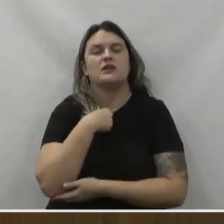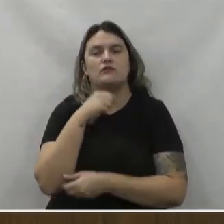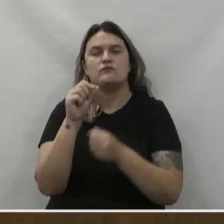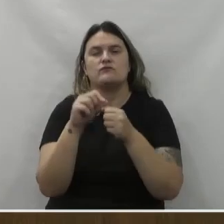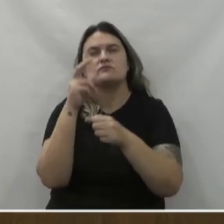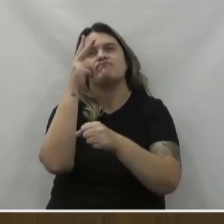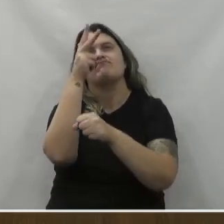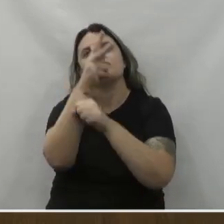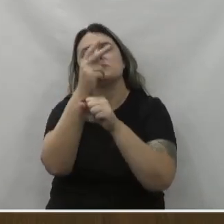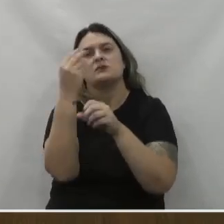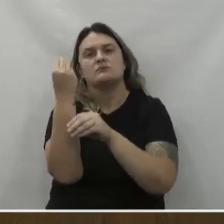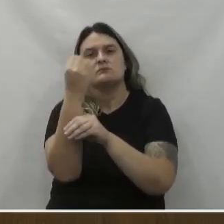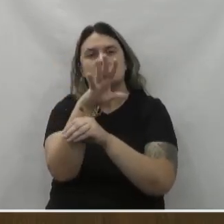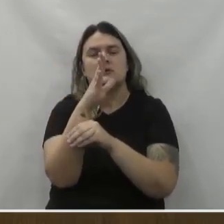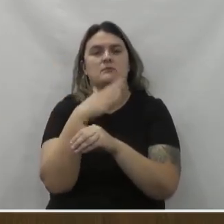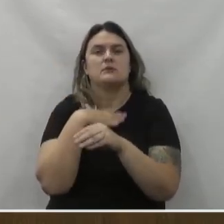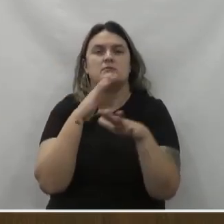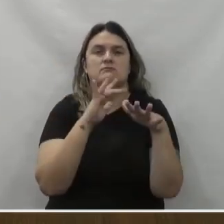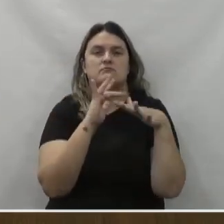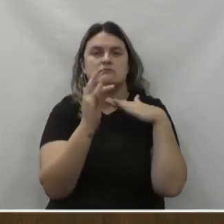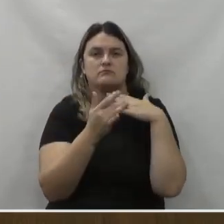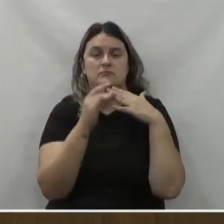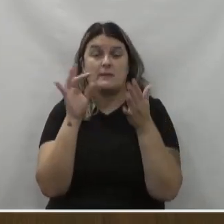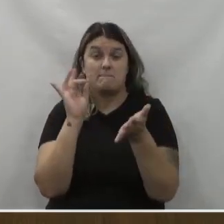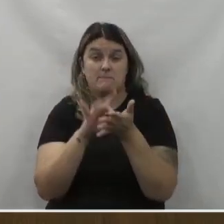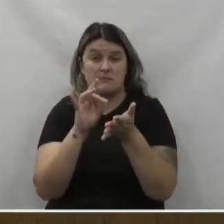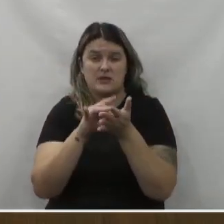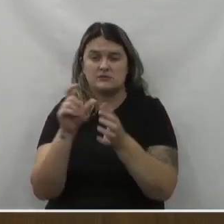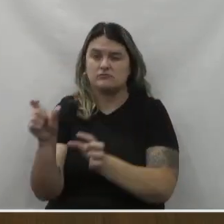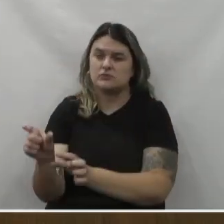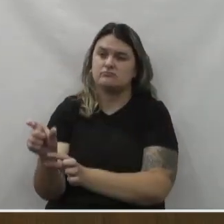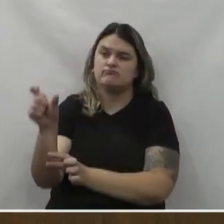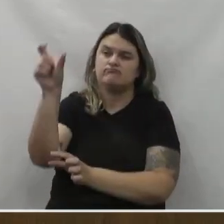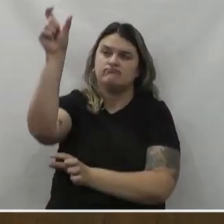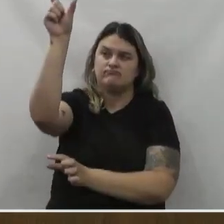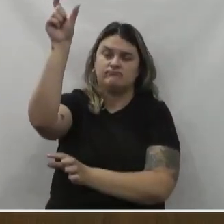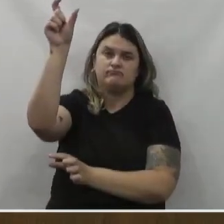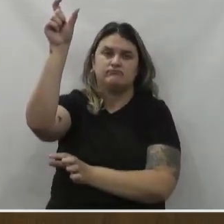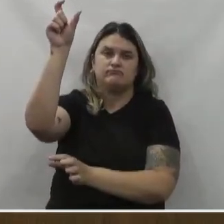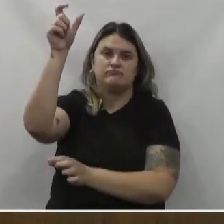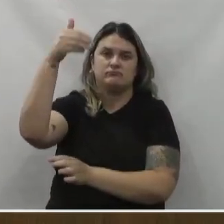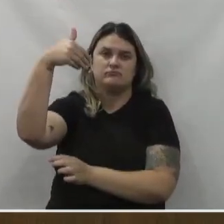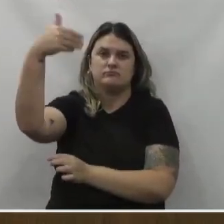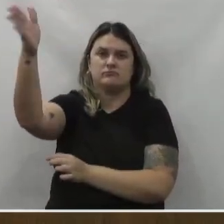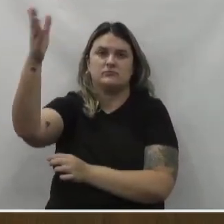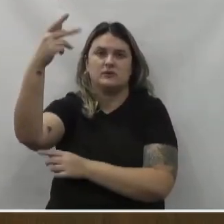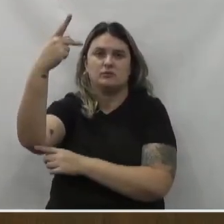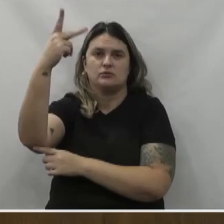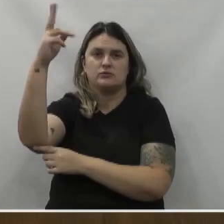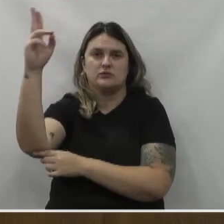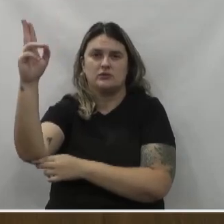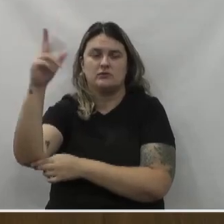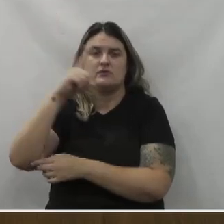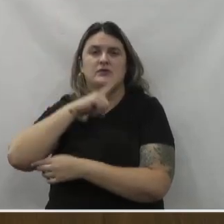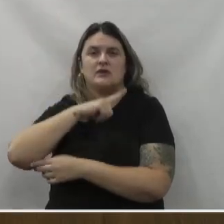esses dias, postei nas redes sociais. No mesmo poste, para o lado de lá, que é Porto União, tem a iluminação de LED, a